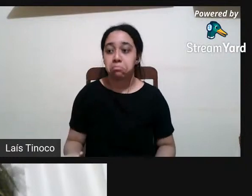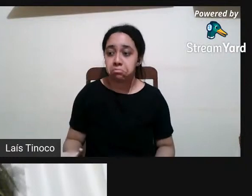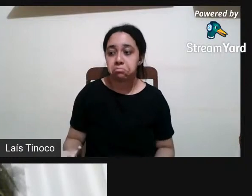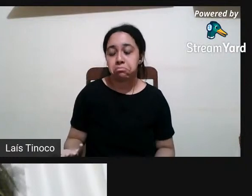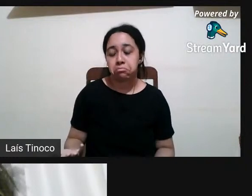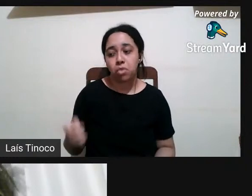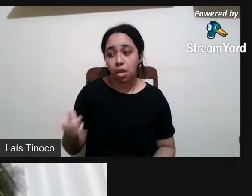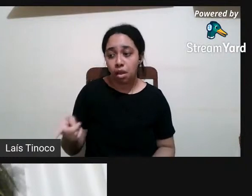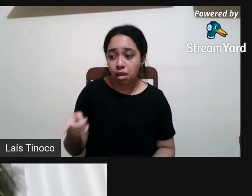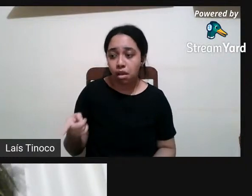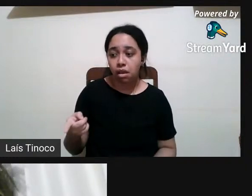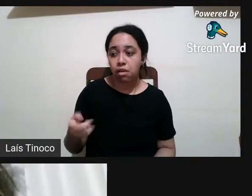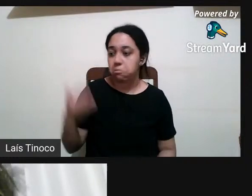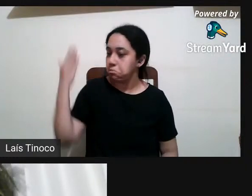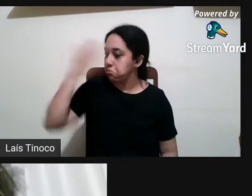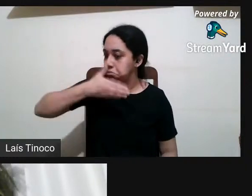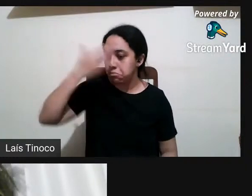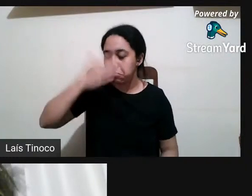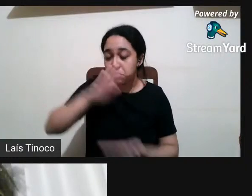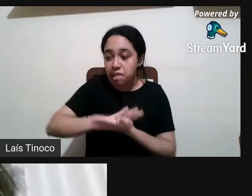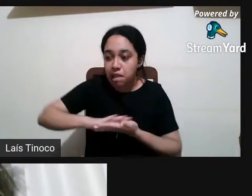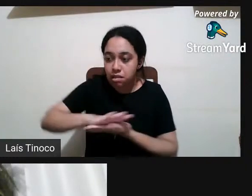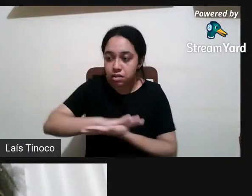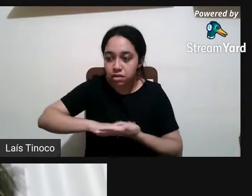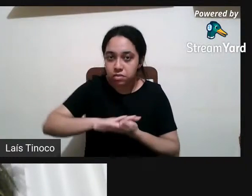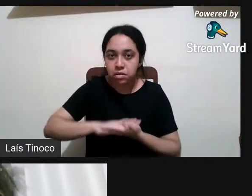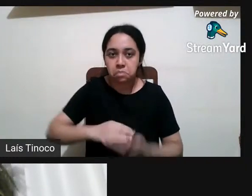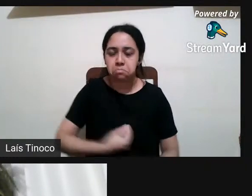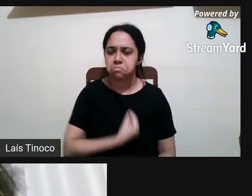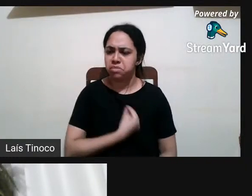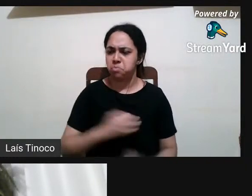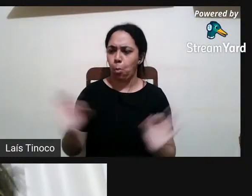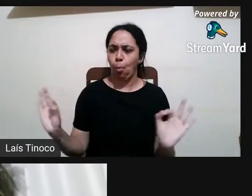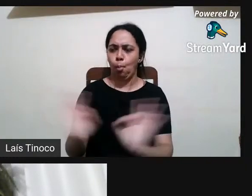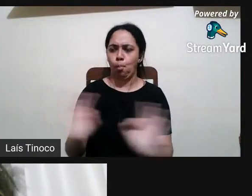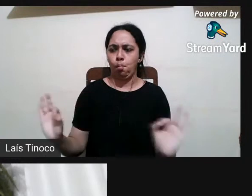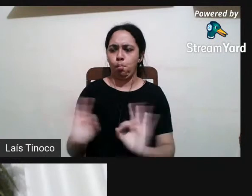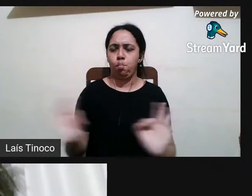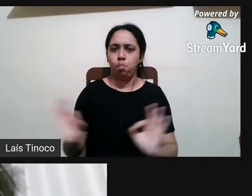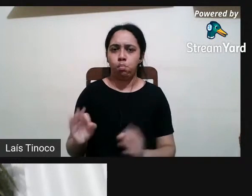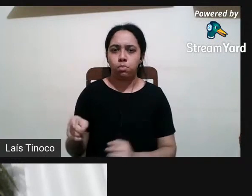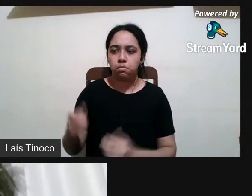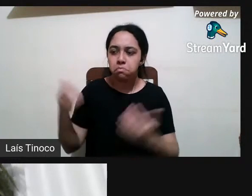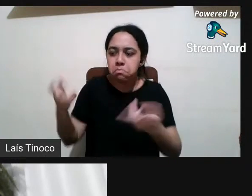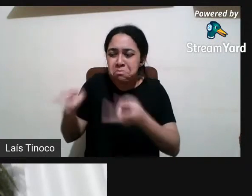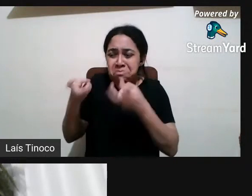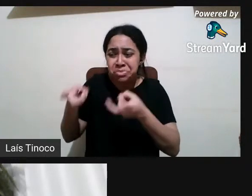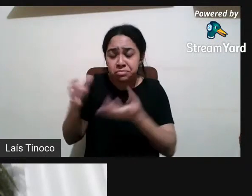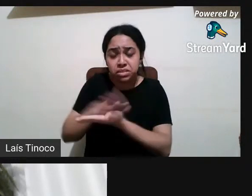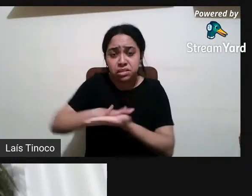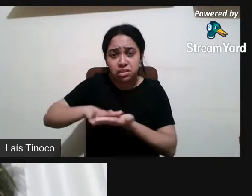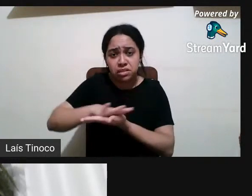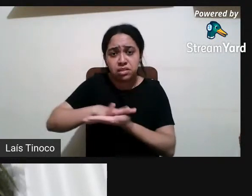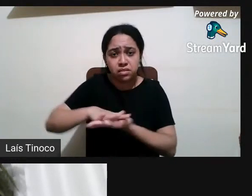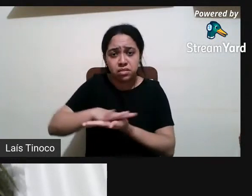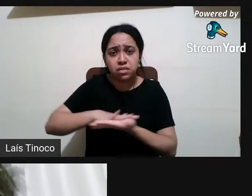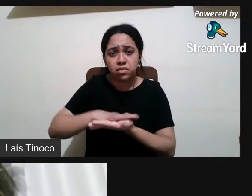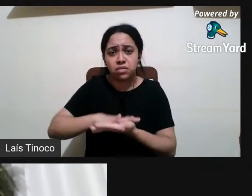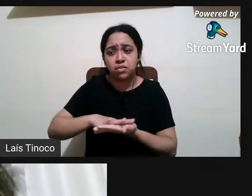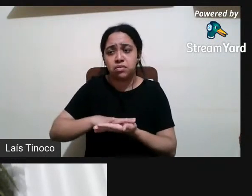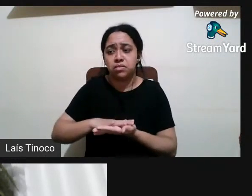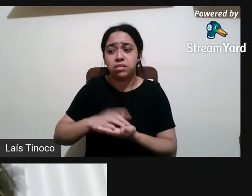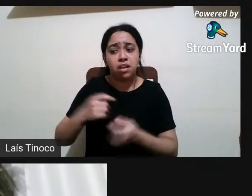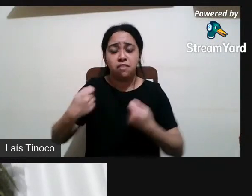era algo invisível. Nós não estávamos observando aquilo e que aquilo estava no nosso redor,